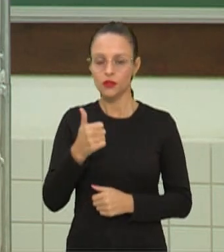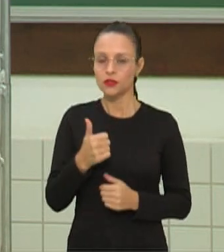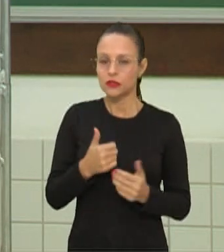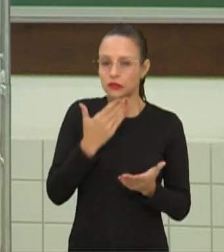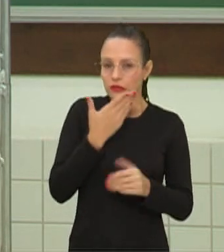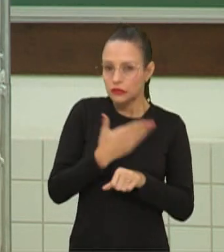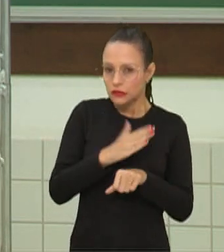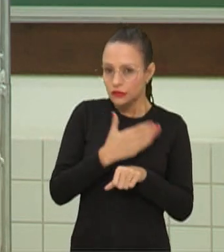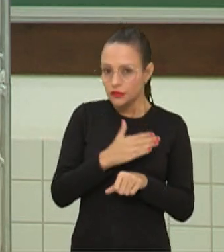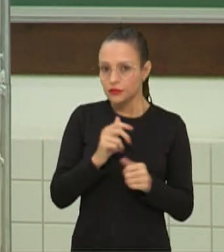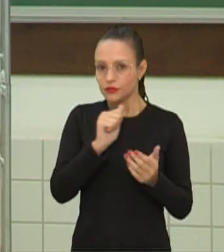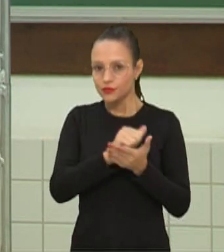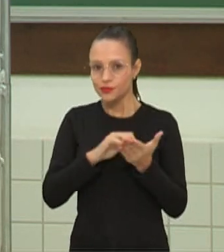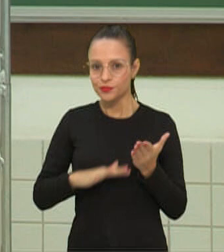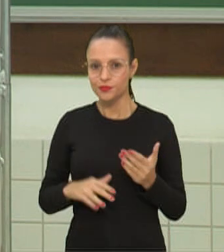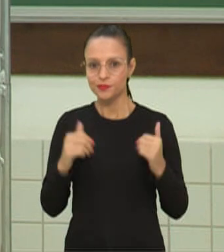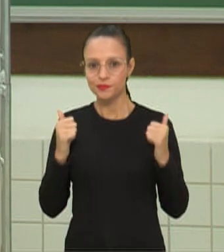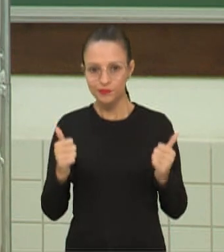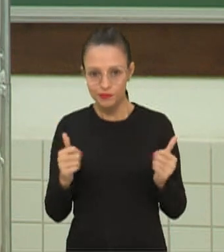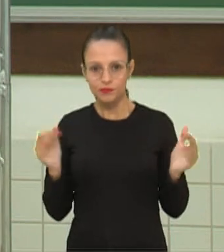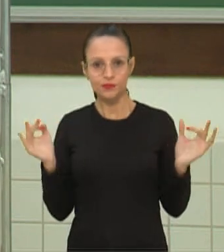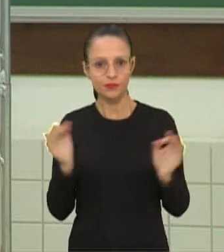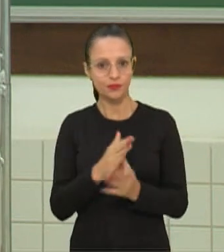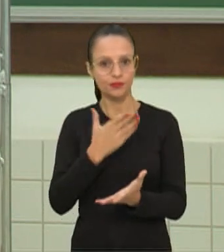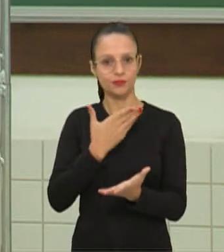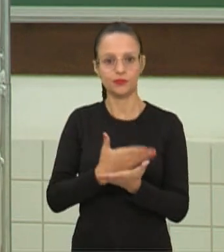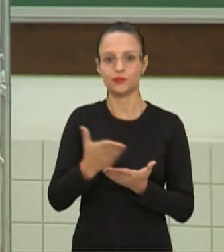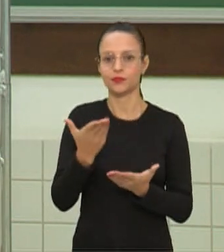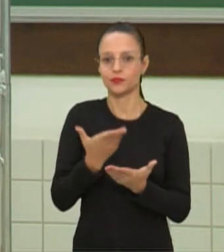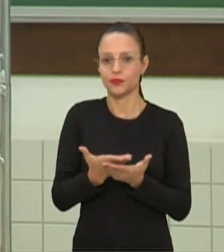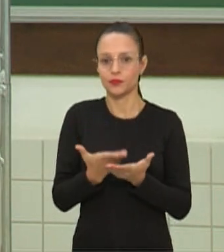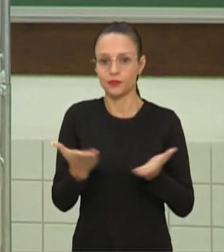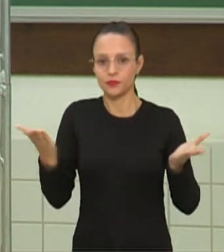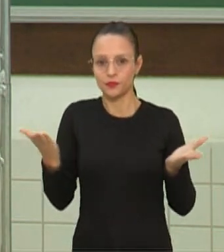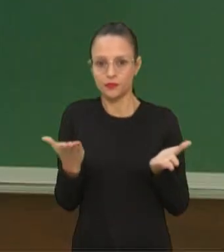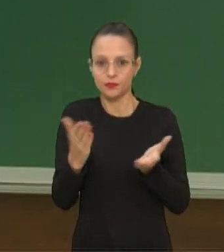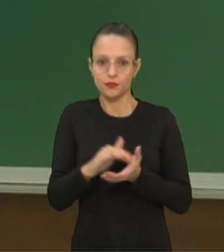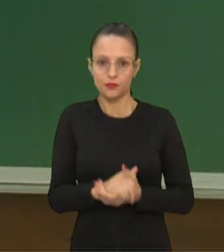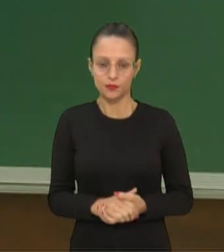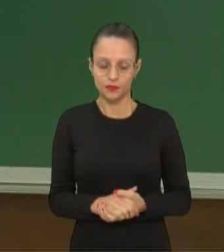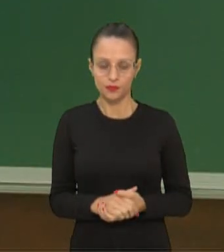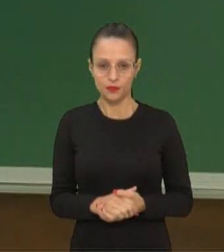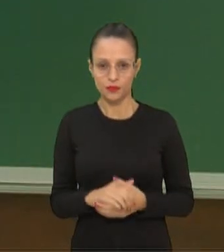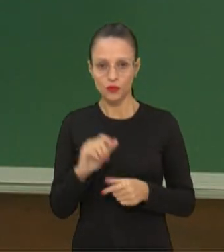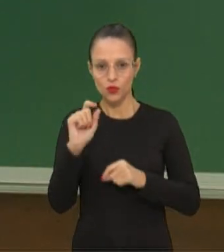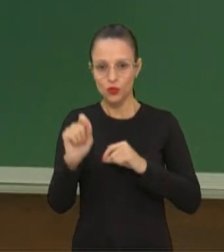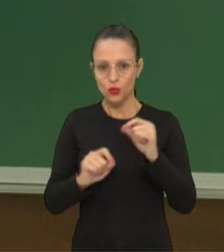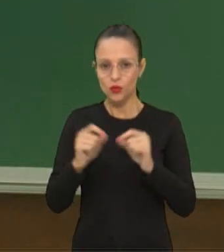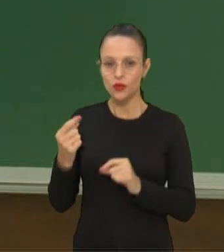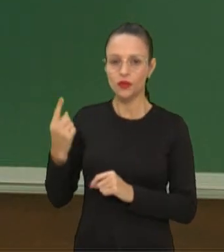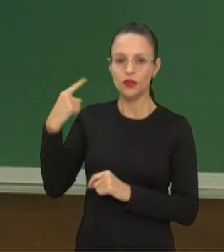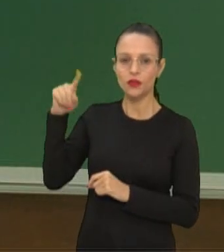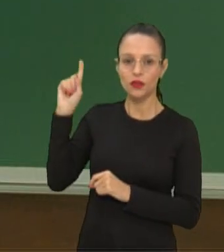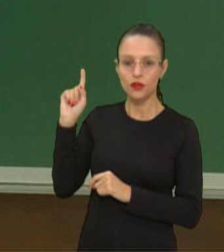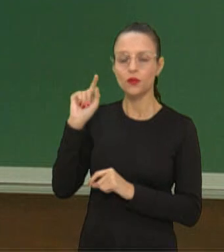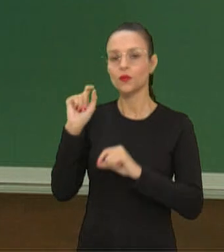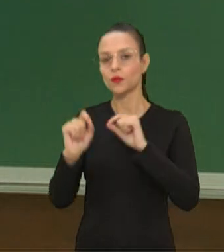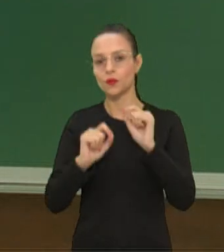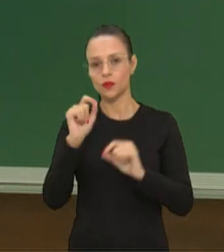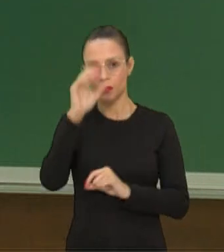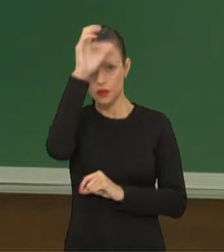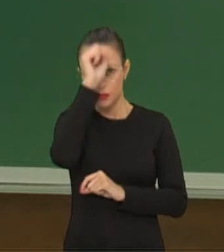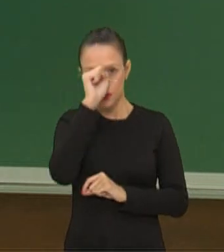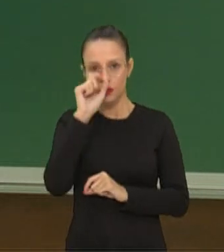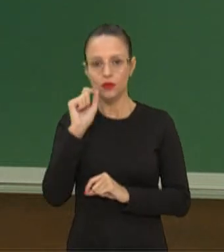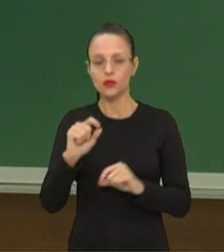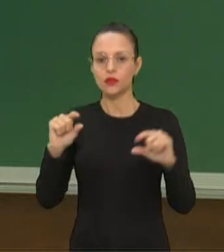refazer os exercícios depois. Dito isso, vamos começar a nossa aula de hoje. O que nós vimos anteriormente foi o seguinte: nós